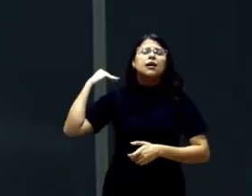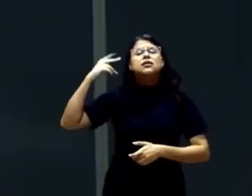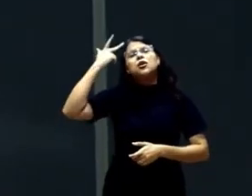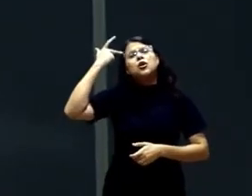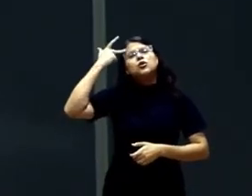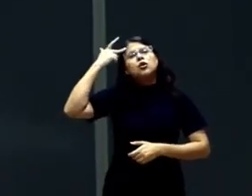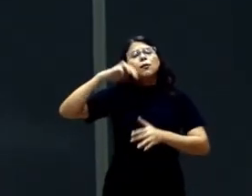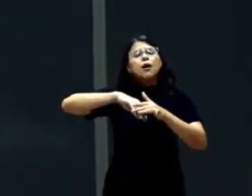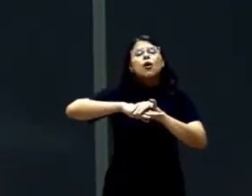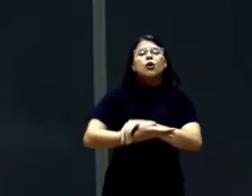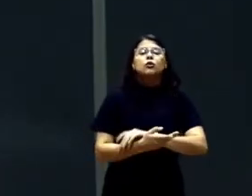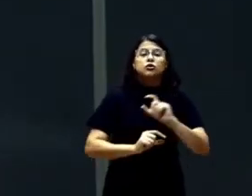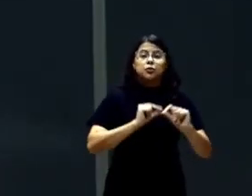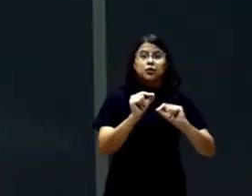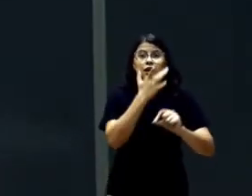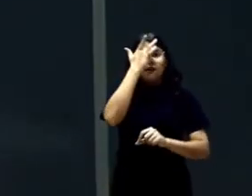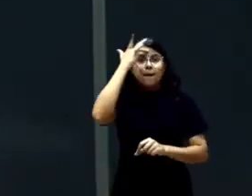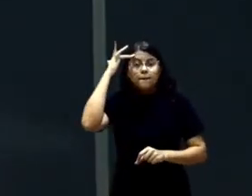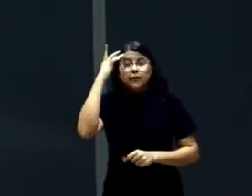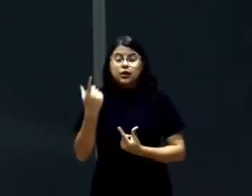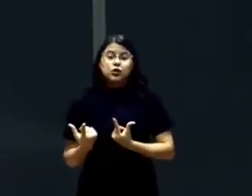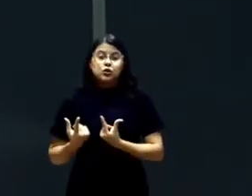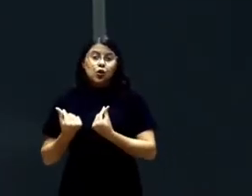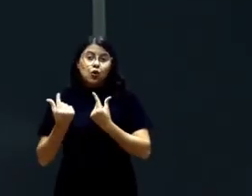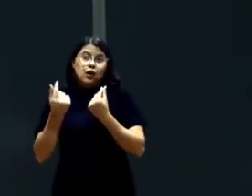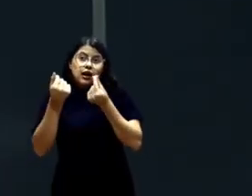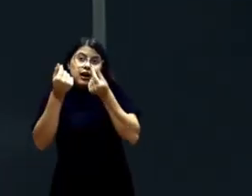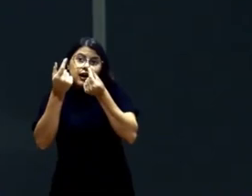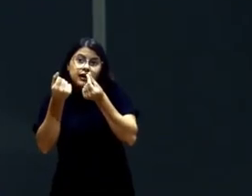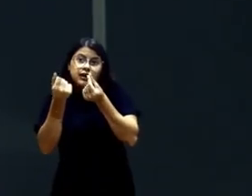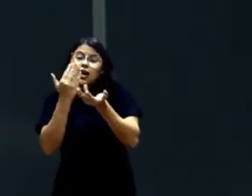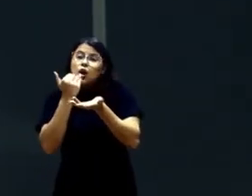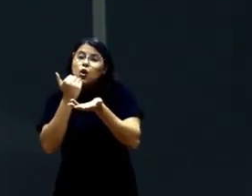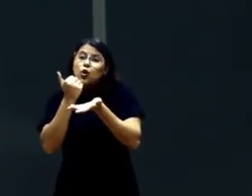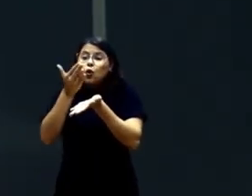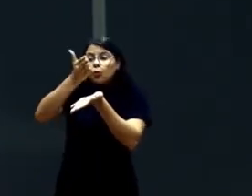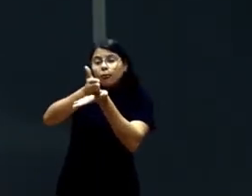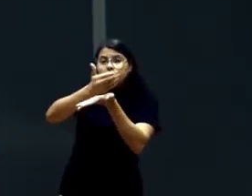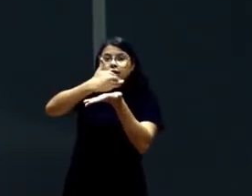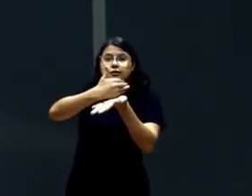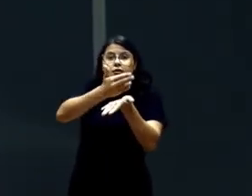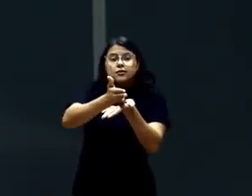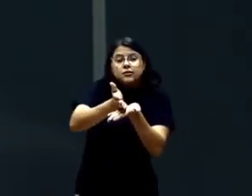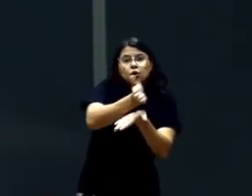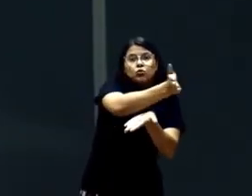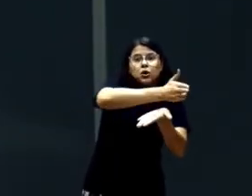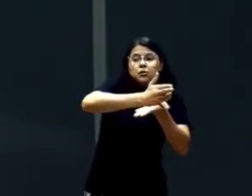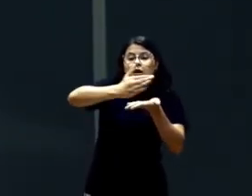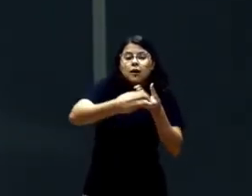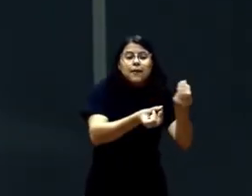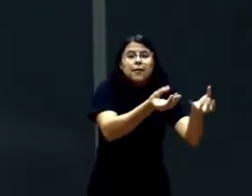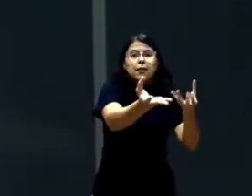Era comum, era típico da época, ir nas vilas